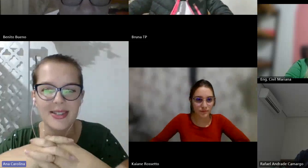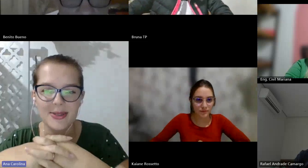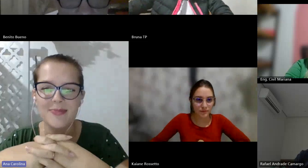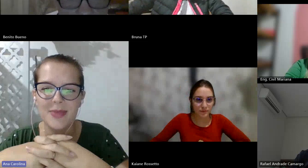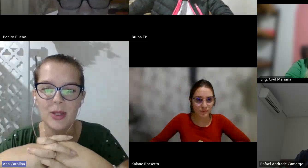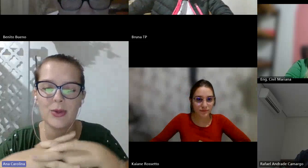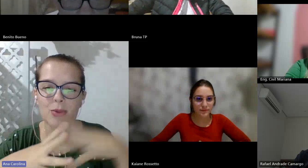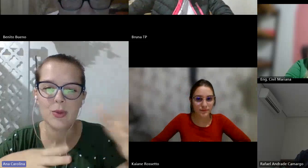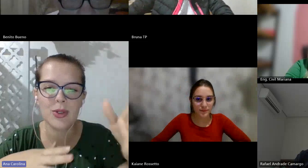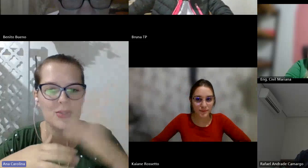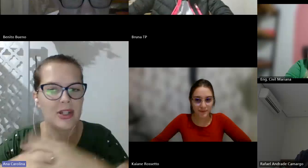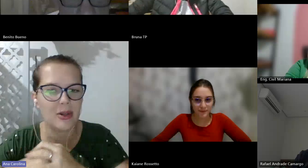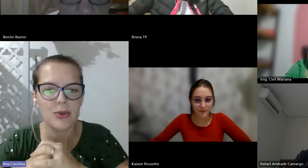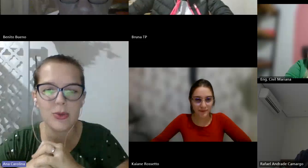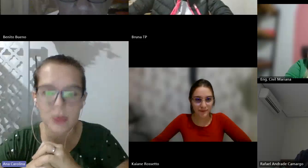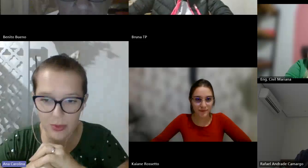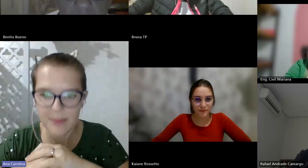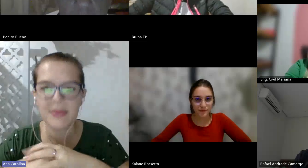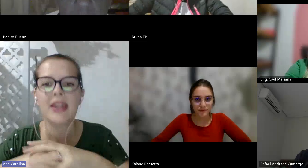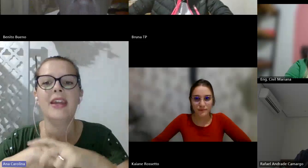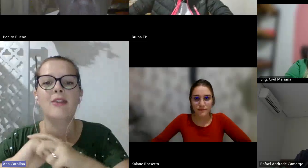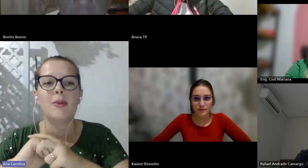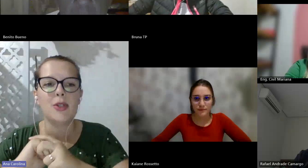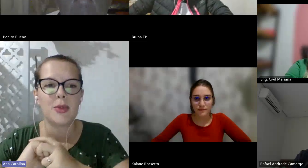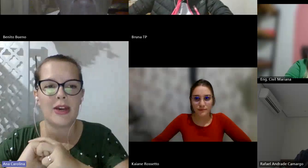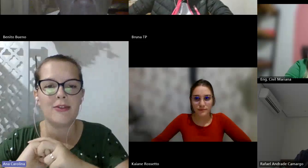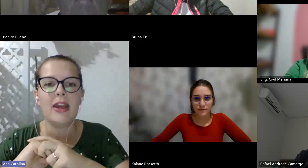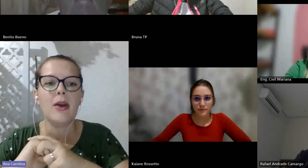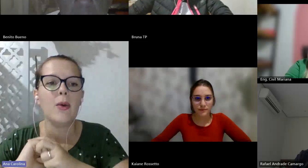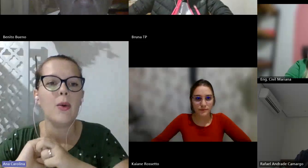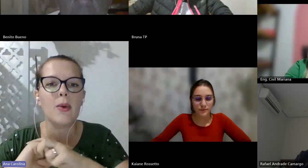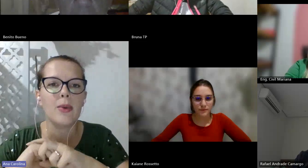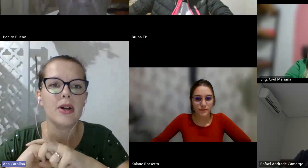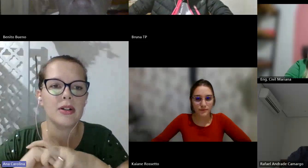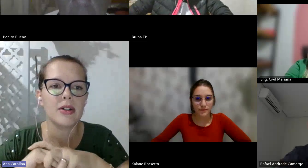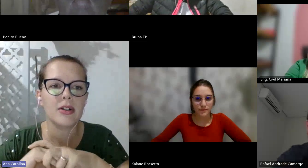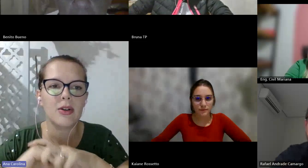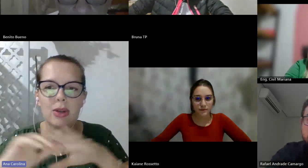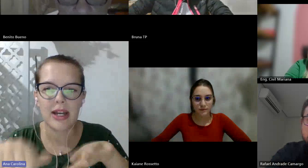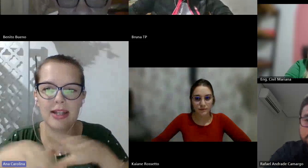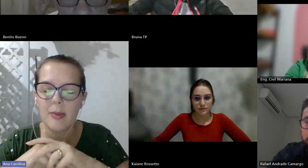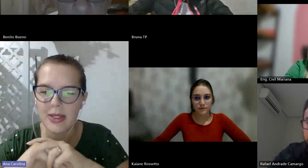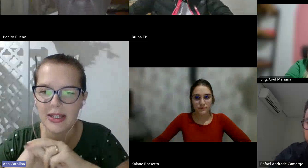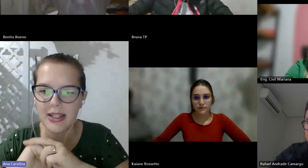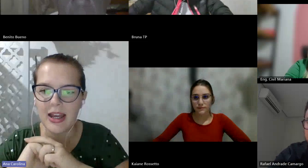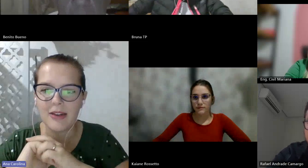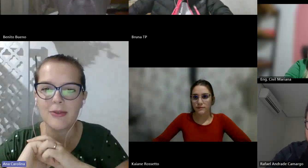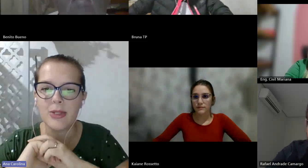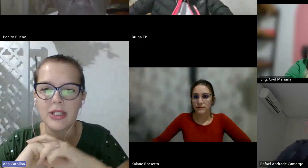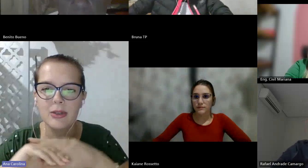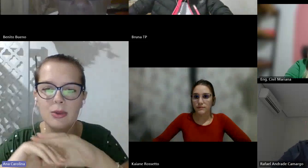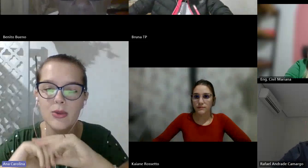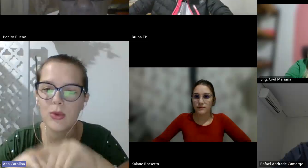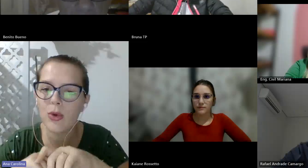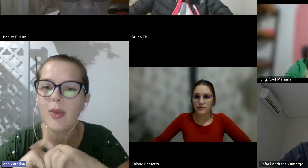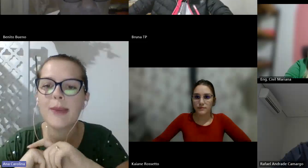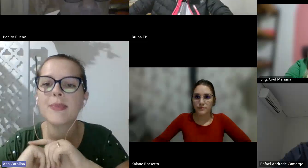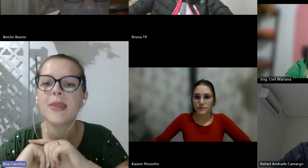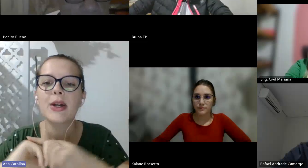gravada, então, pelo YouTube, nosso canal do YouTube. Vou pedir para o Rafael colocar, de repente, ali, Rafa, o link